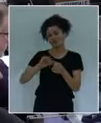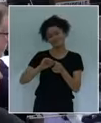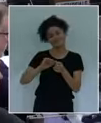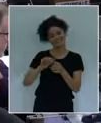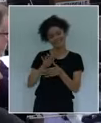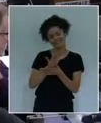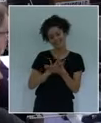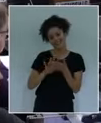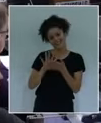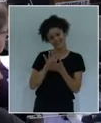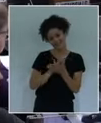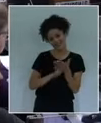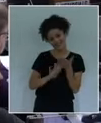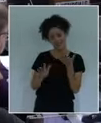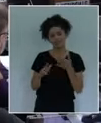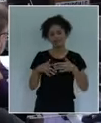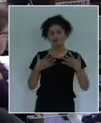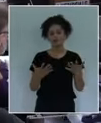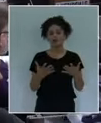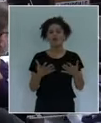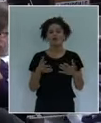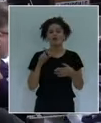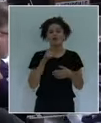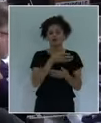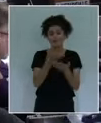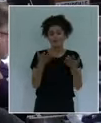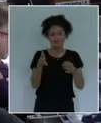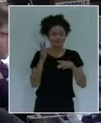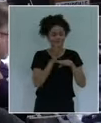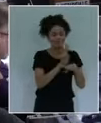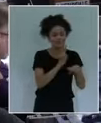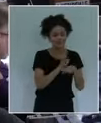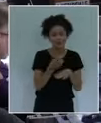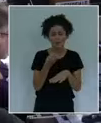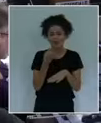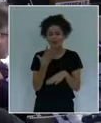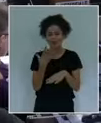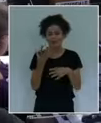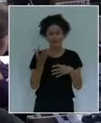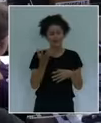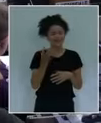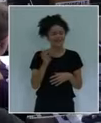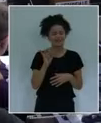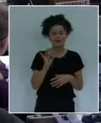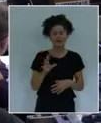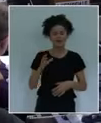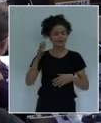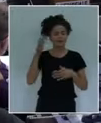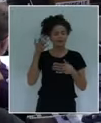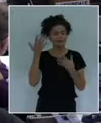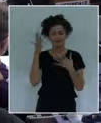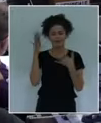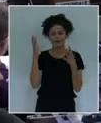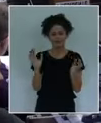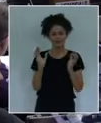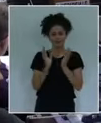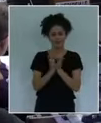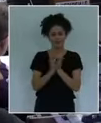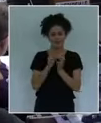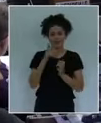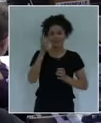juntamente com todo mundo, né? E vocês juntos monitoraram o Rio. Eu só queria parabenizar a equipe e dizer que a